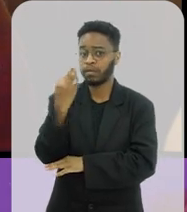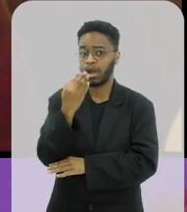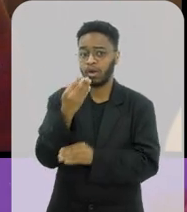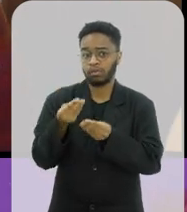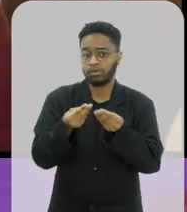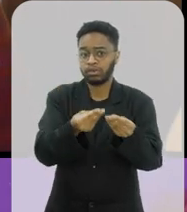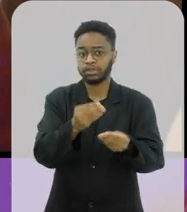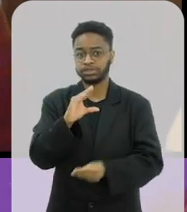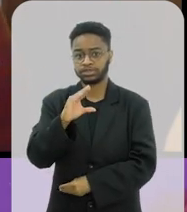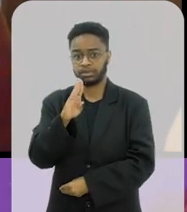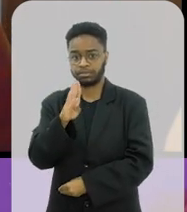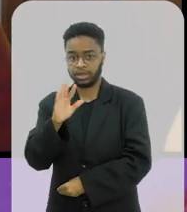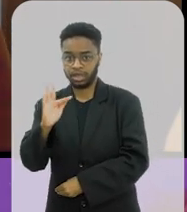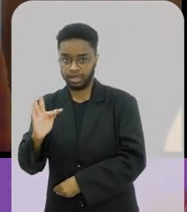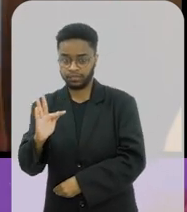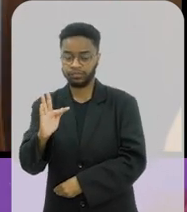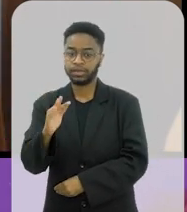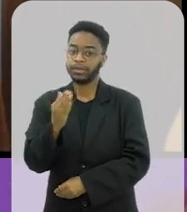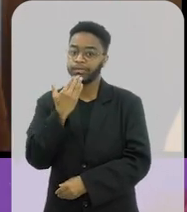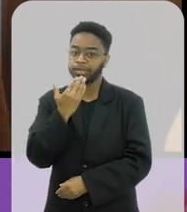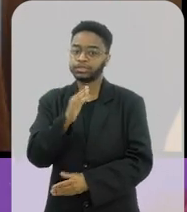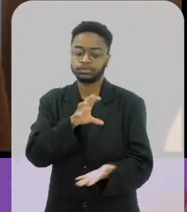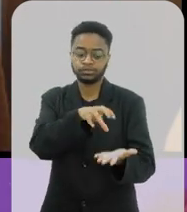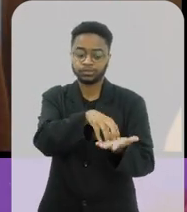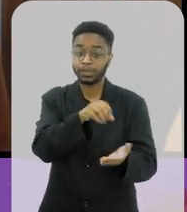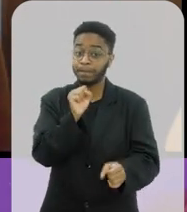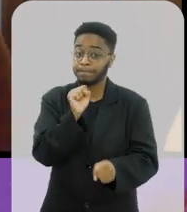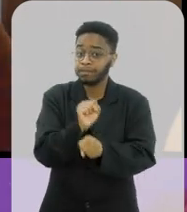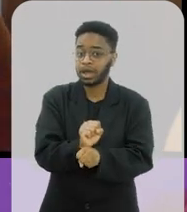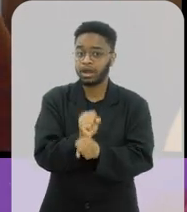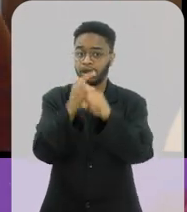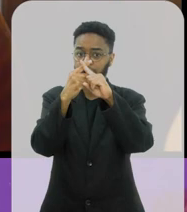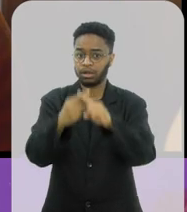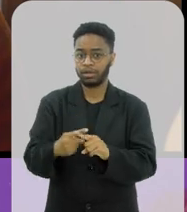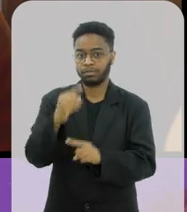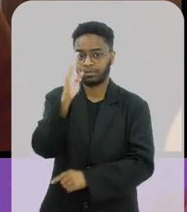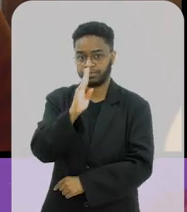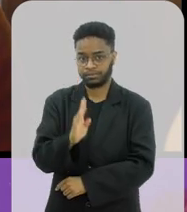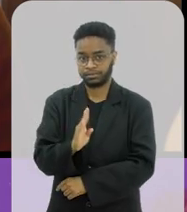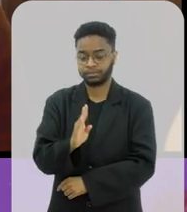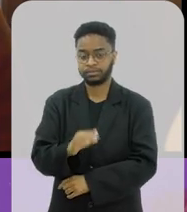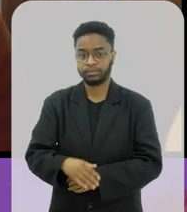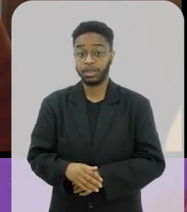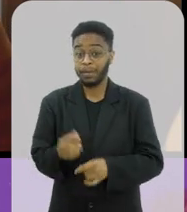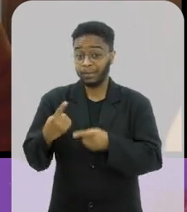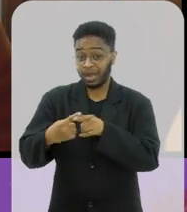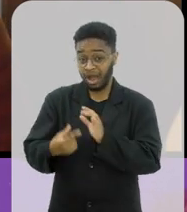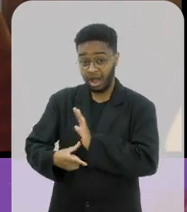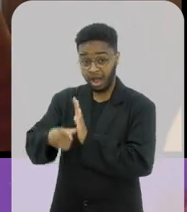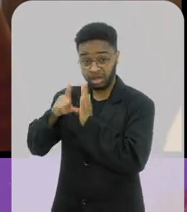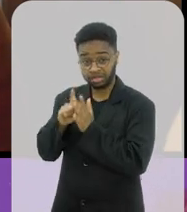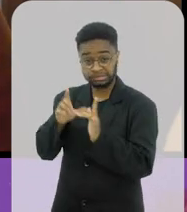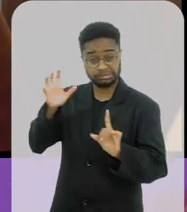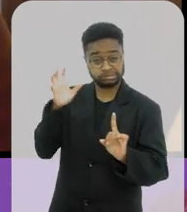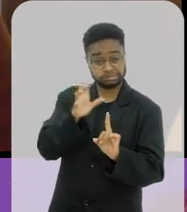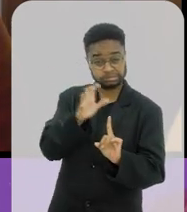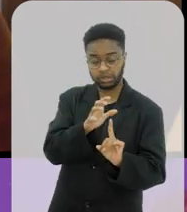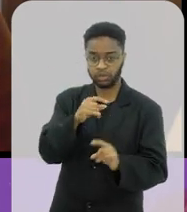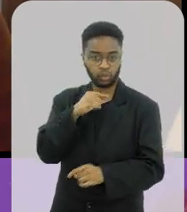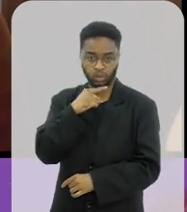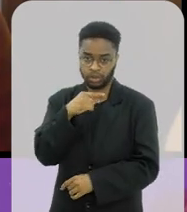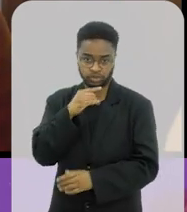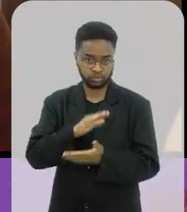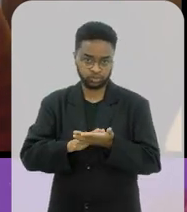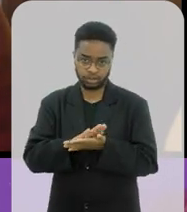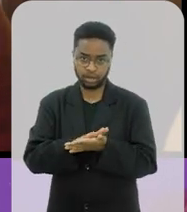à CBF para que a entidade paralisasse o Campeonato Brasileiro. Porque antes, a pressão não estava